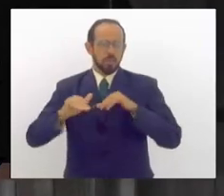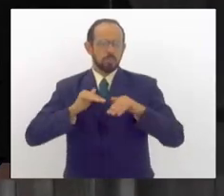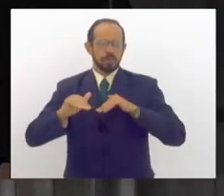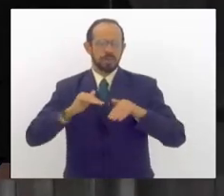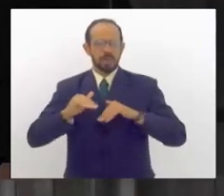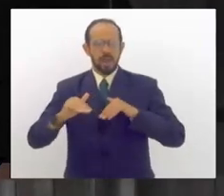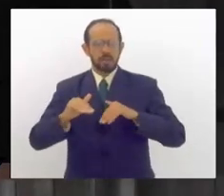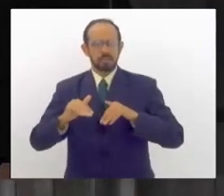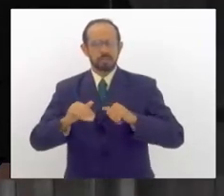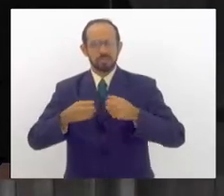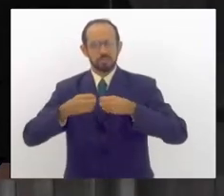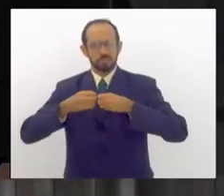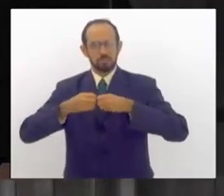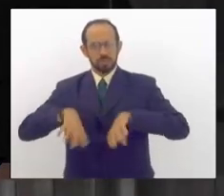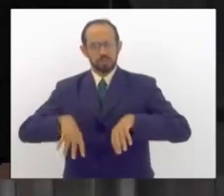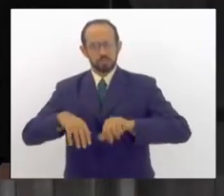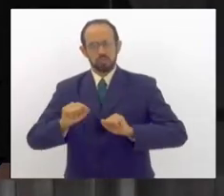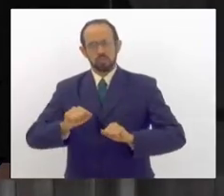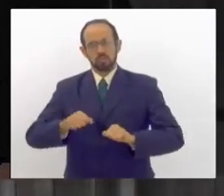para o cotidiano